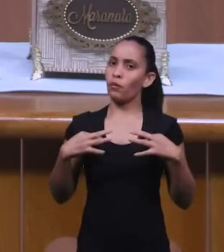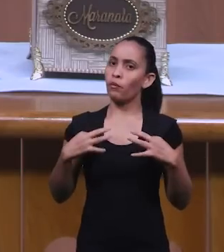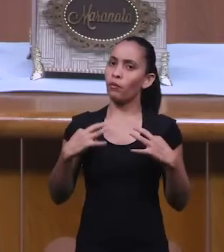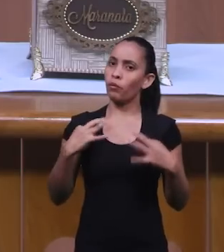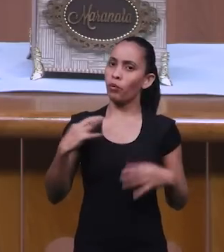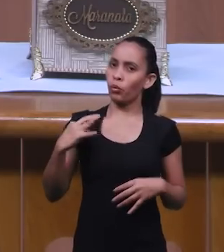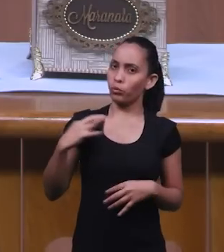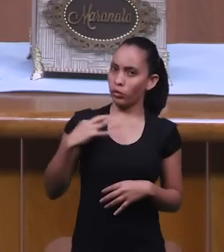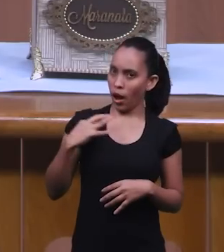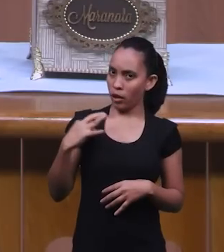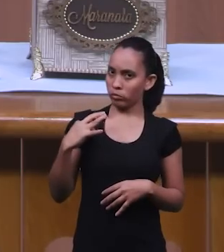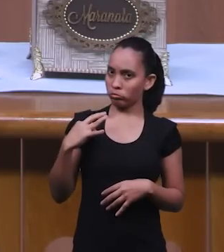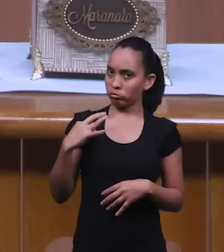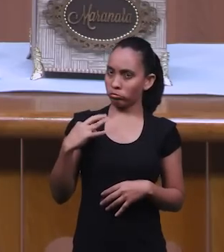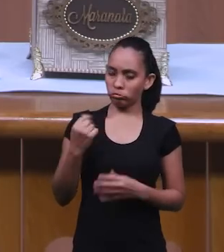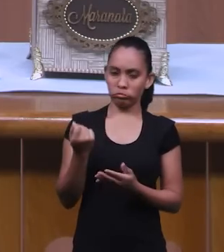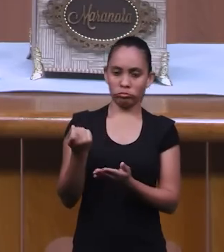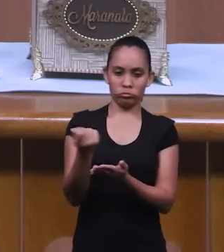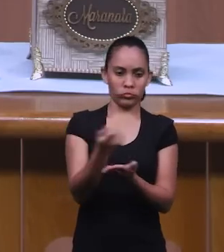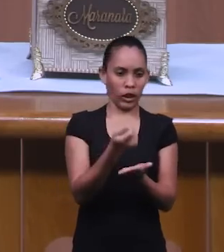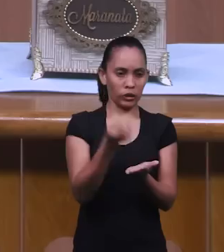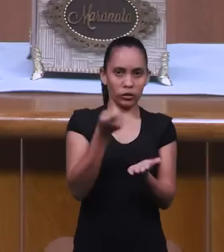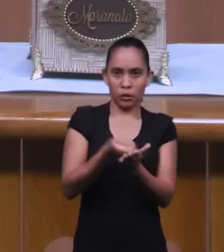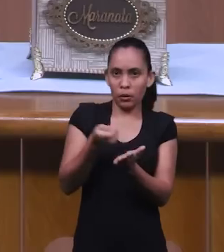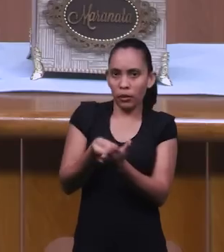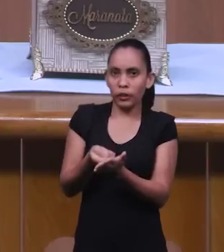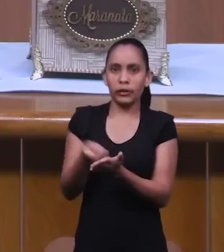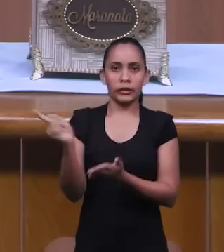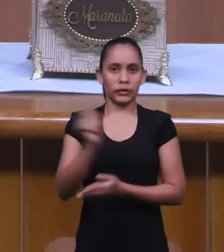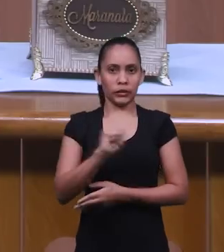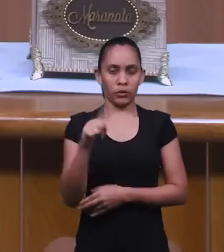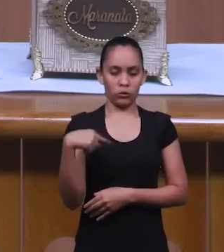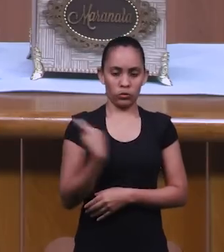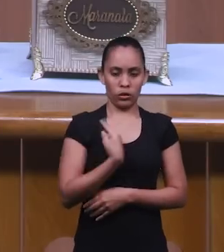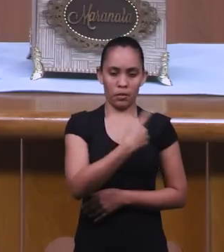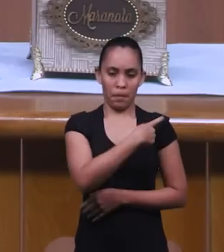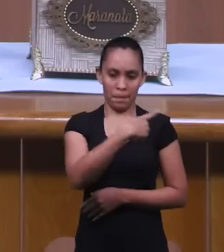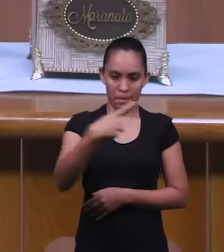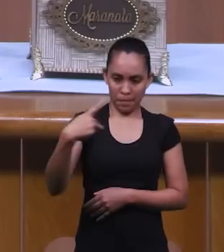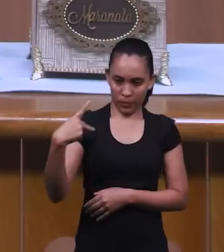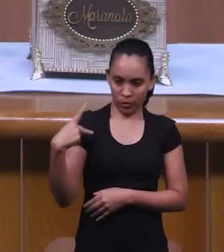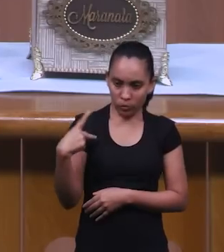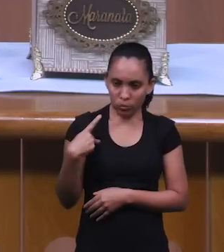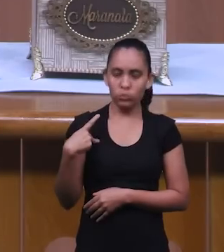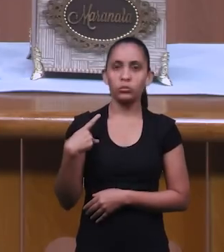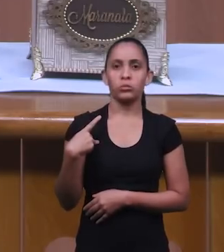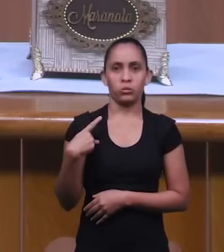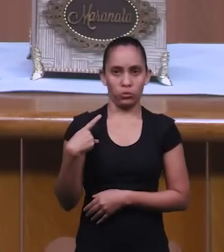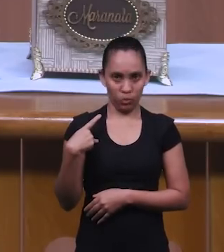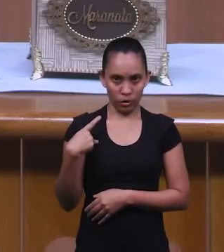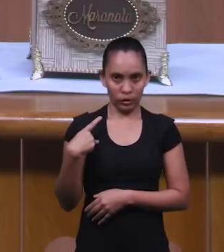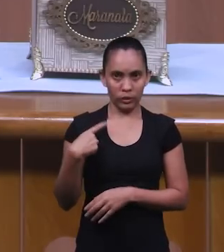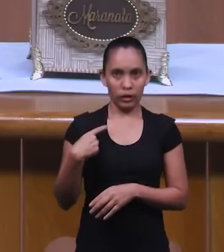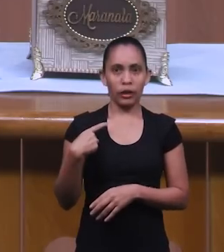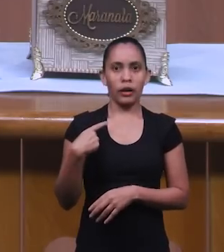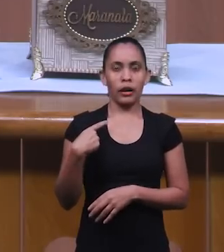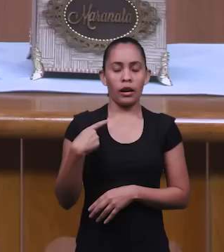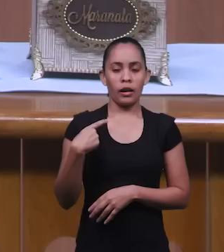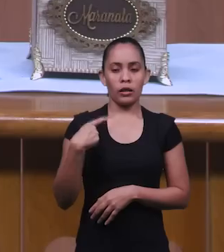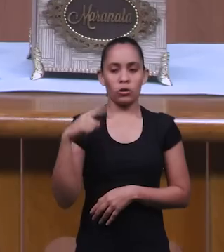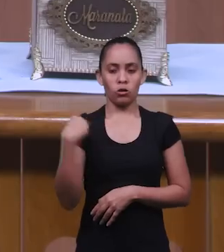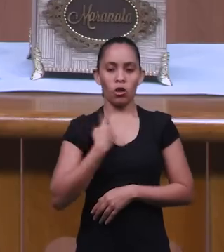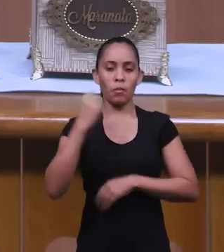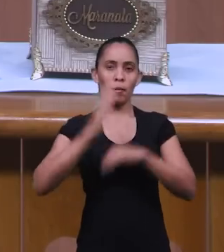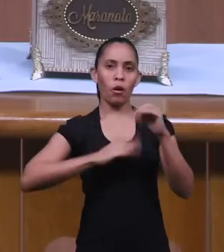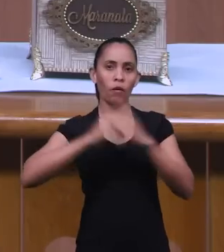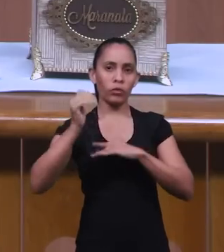voluntários. Ninguém ganha da igreja. Nós somos pastores leigos e não profissionais. Os pastores vão à